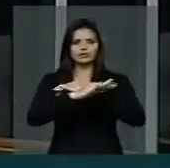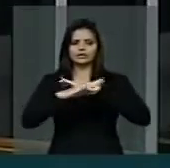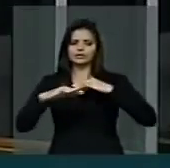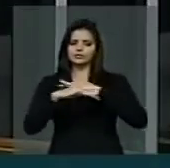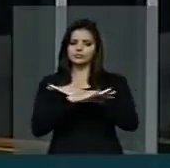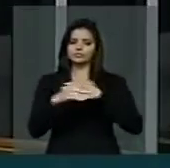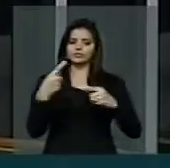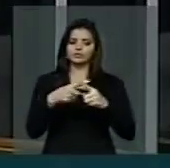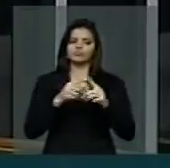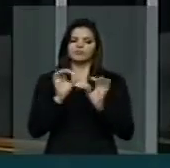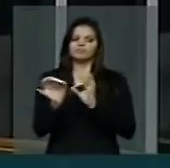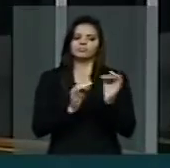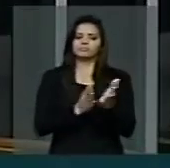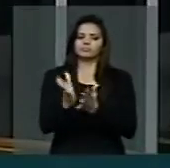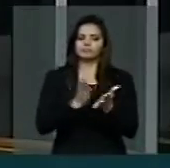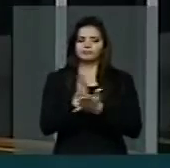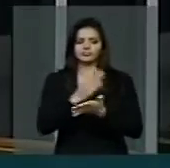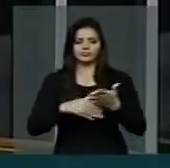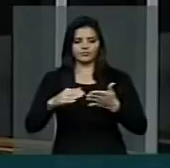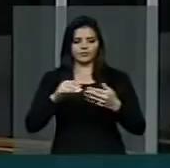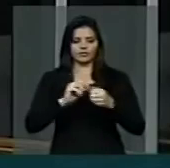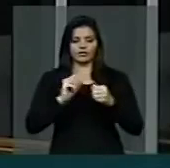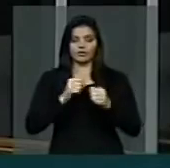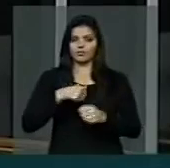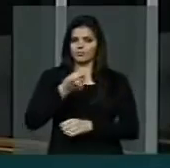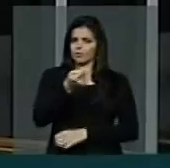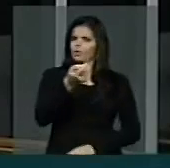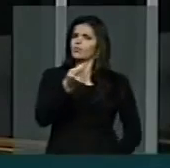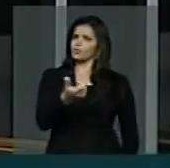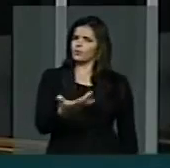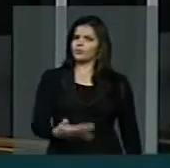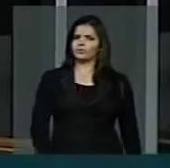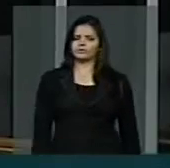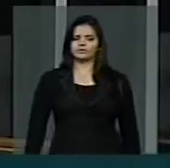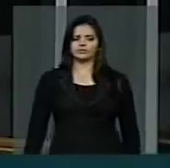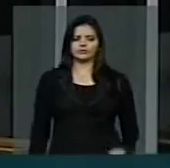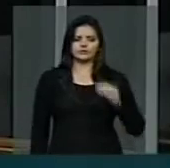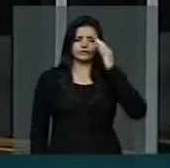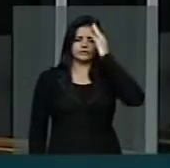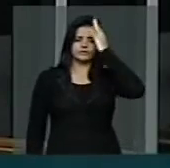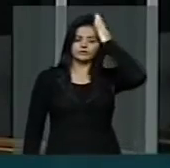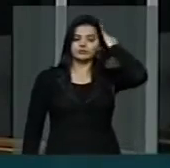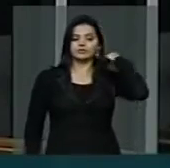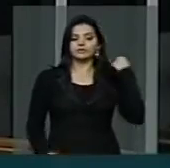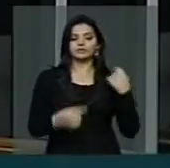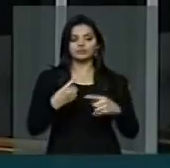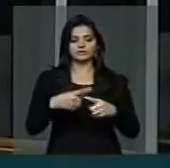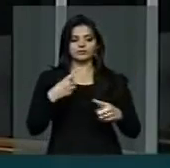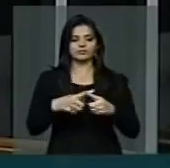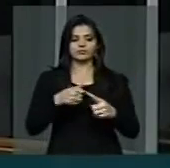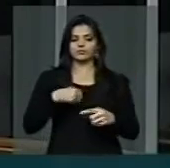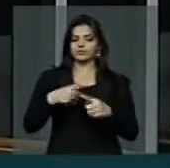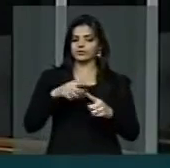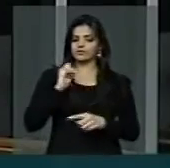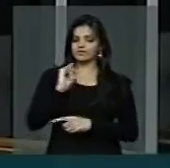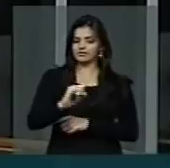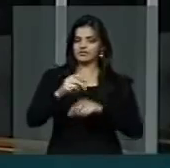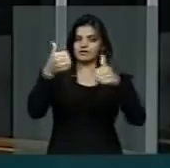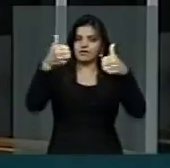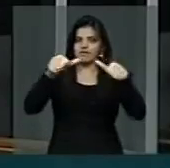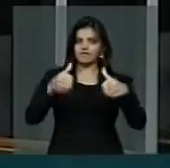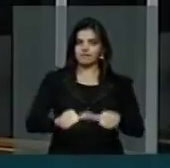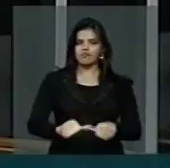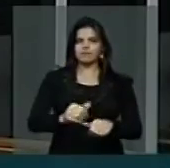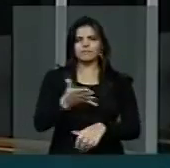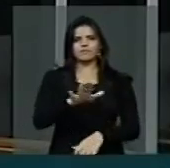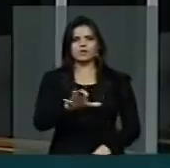serem executadas, etc. É muito pouco, senhoras e senhores. E é muito pouco se considerarmos que